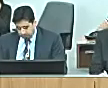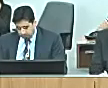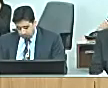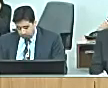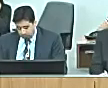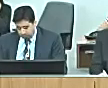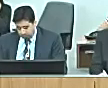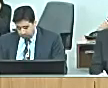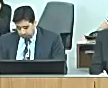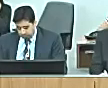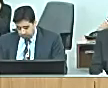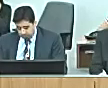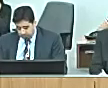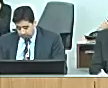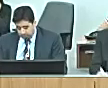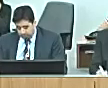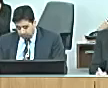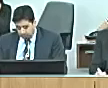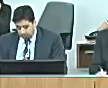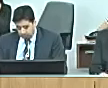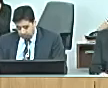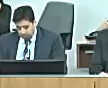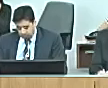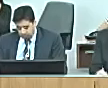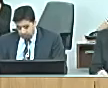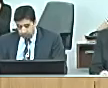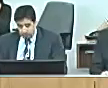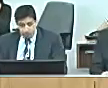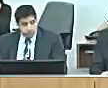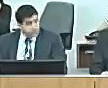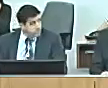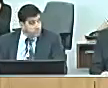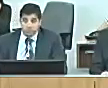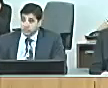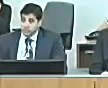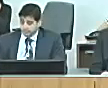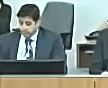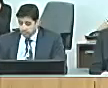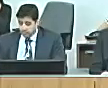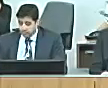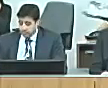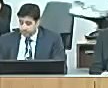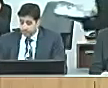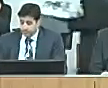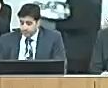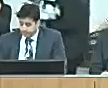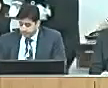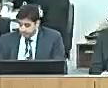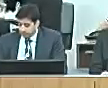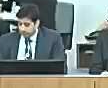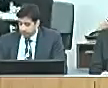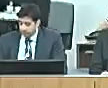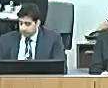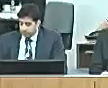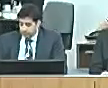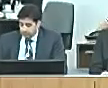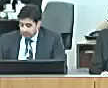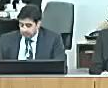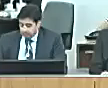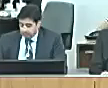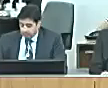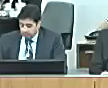para a prova do próximo é obrigado ou não um favor a hora de falar agora então se inscreva ali